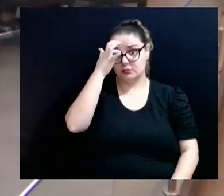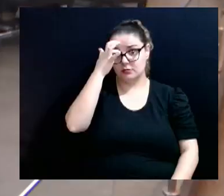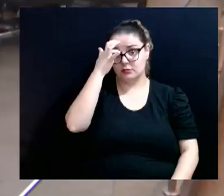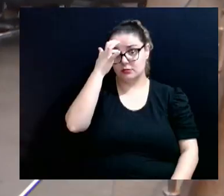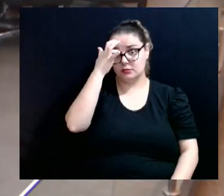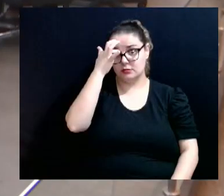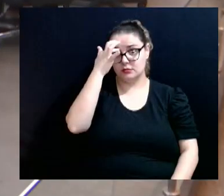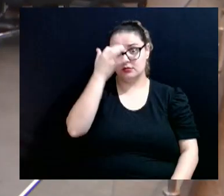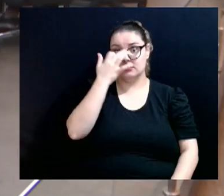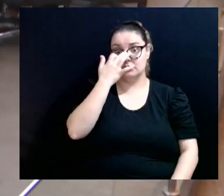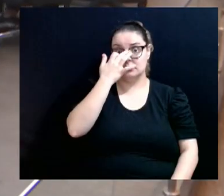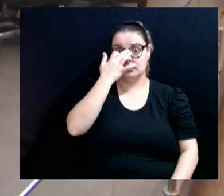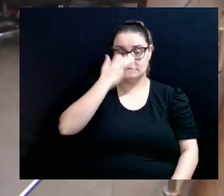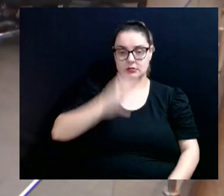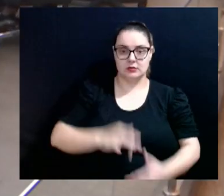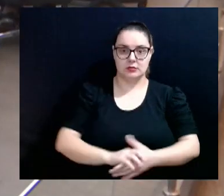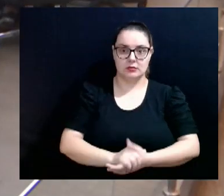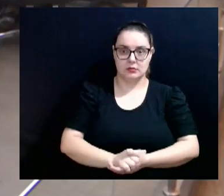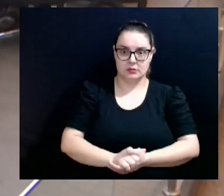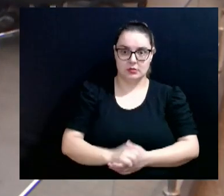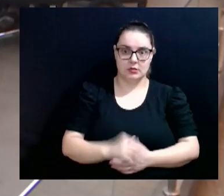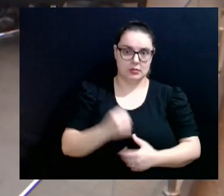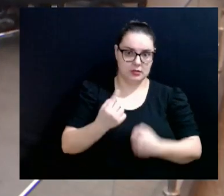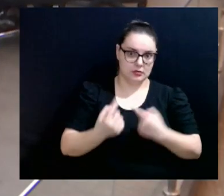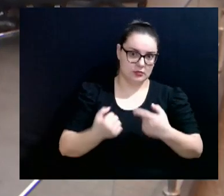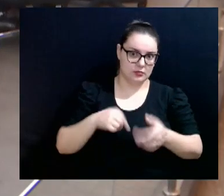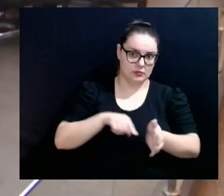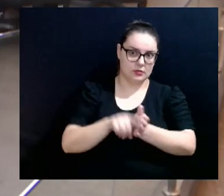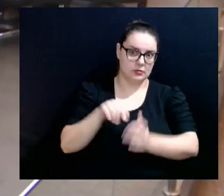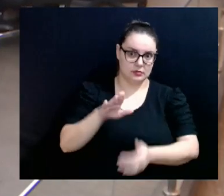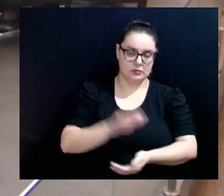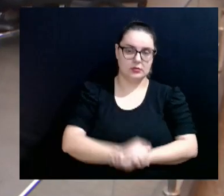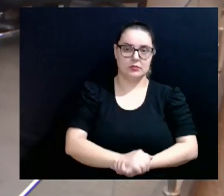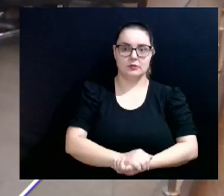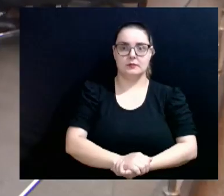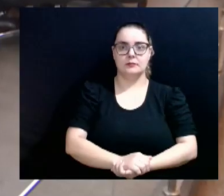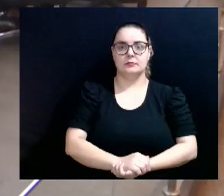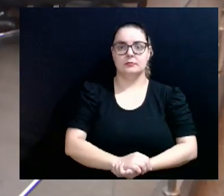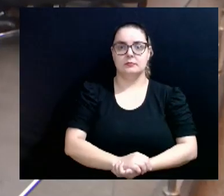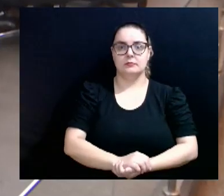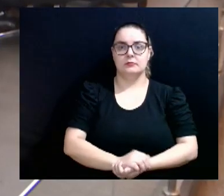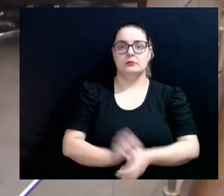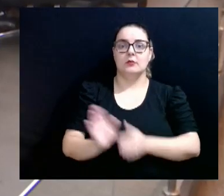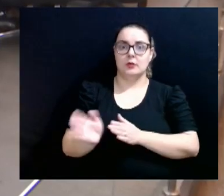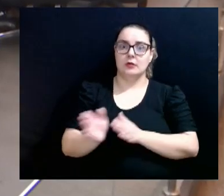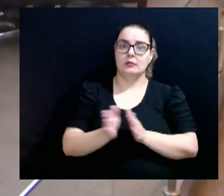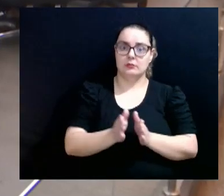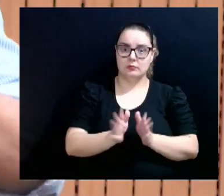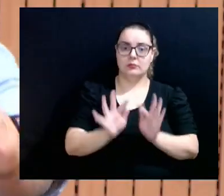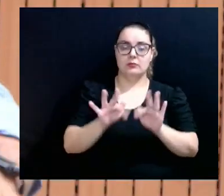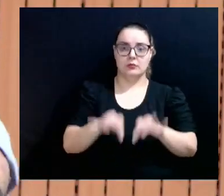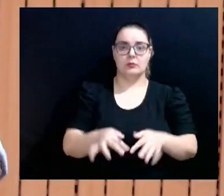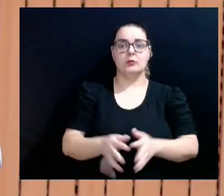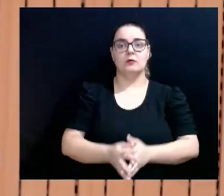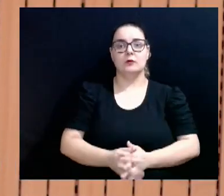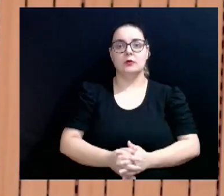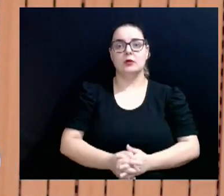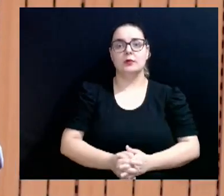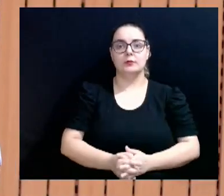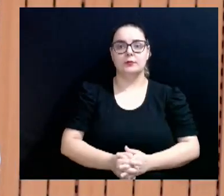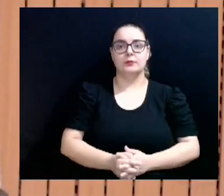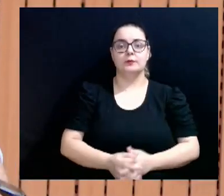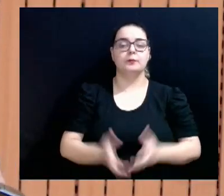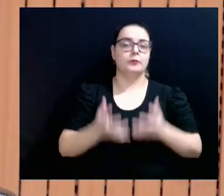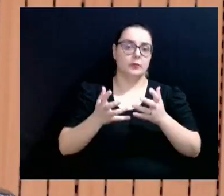Mais alguma pergunta? Eu acho que vamos caminhando já para o final. Quero aqui